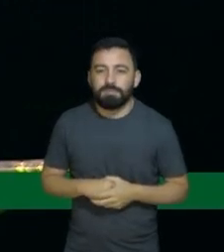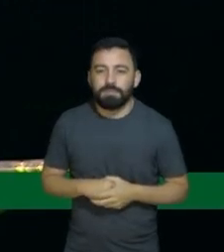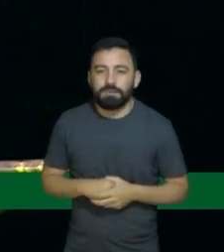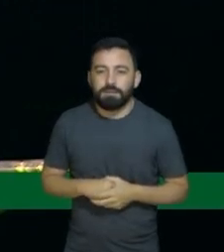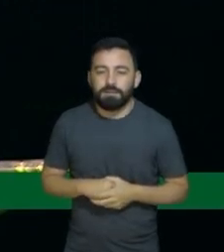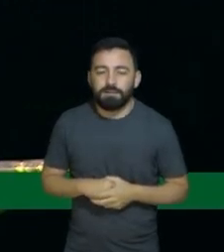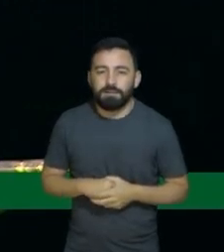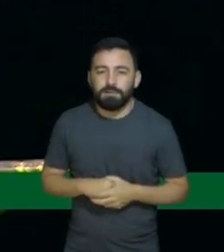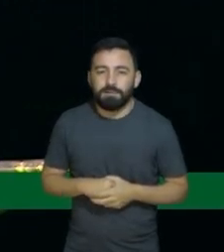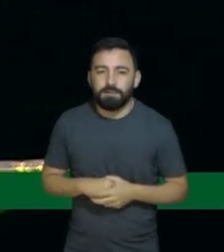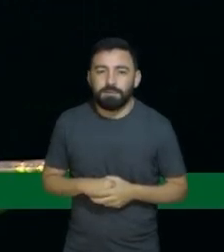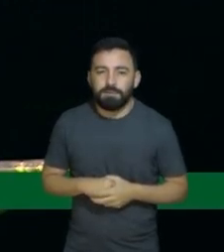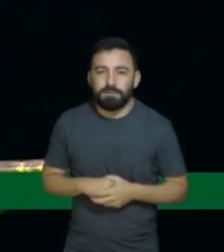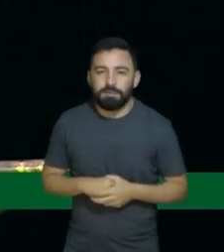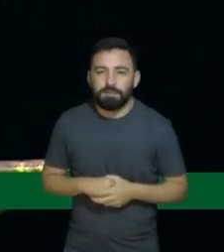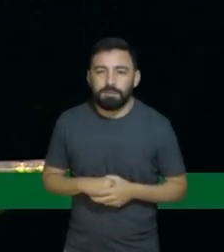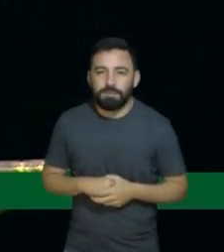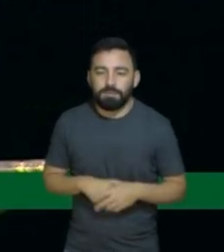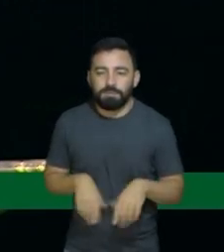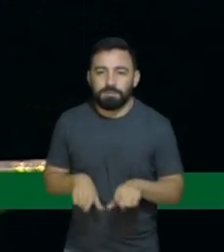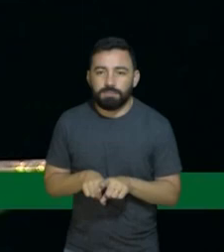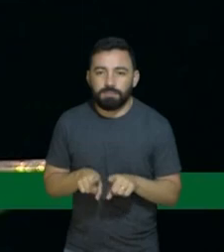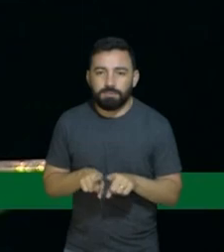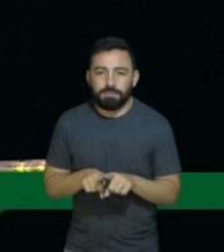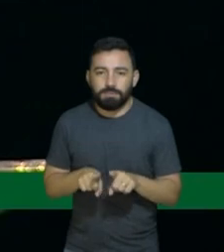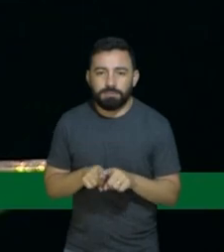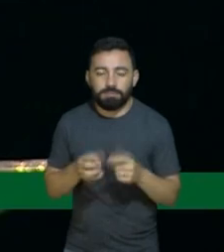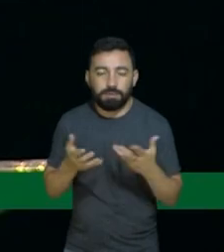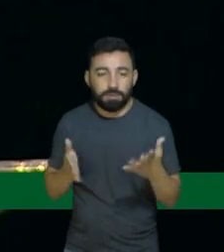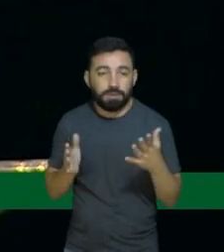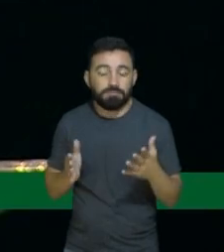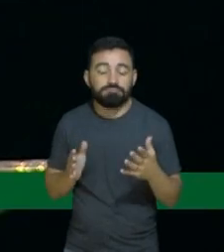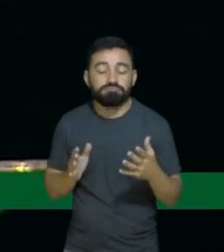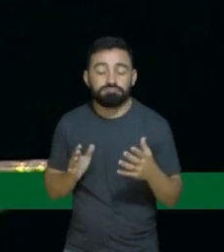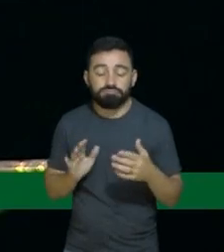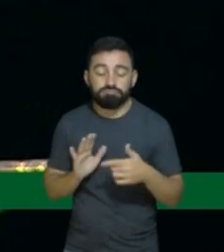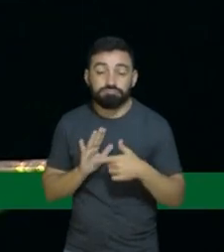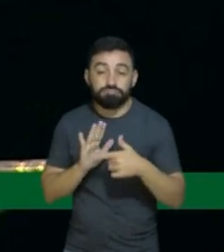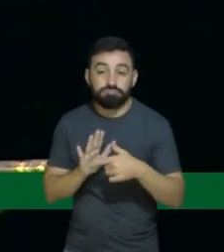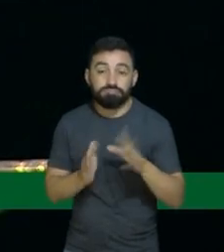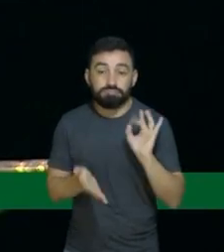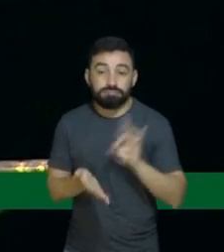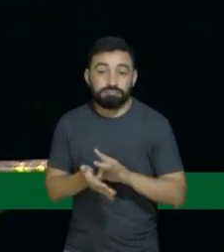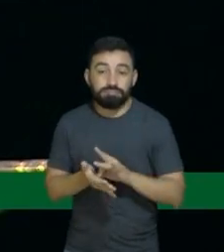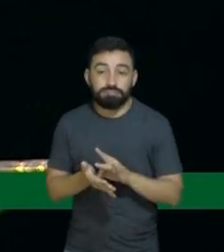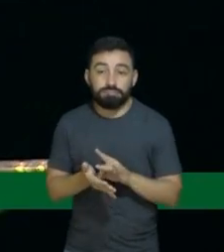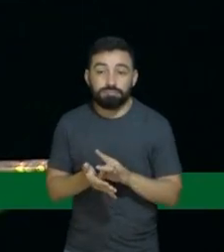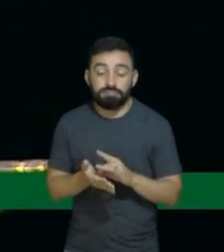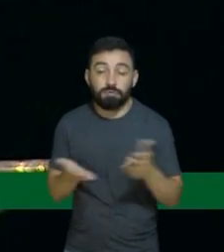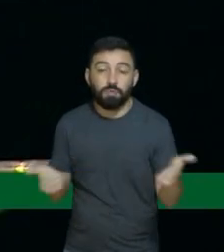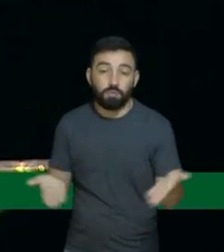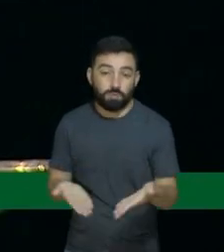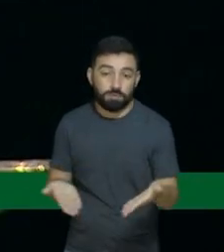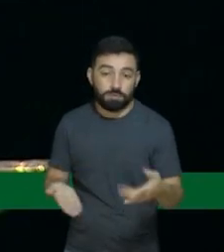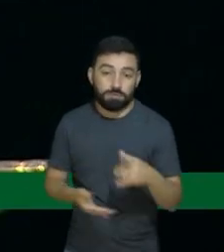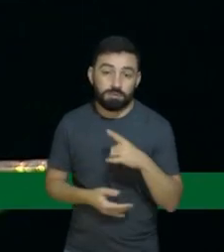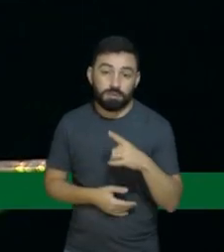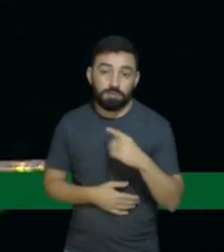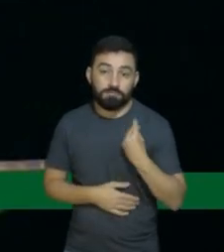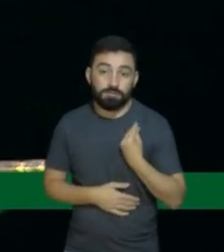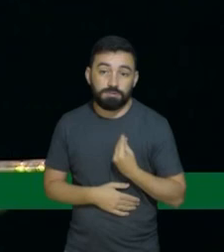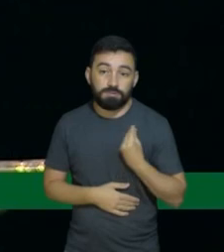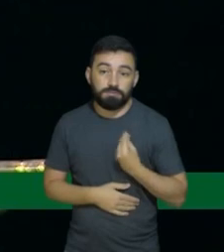eh também gostaria de enfatizar que hoje estamos vivendo